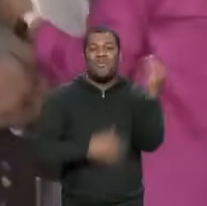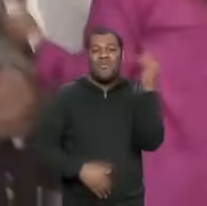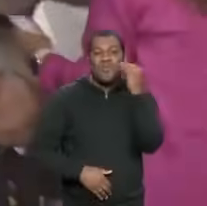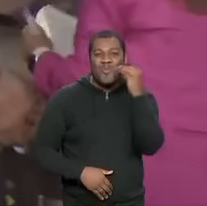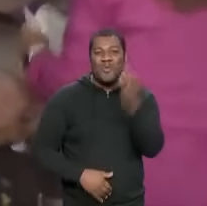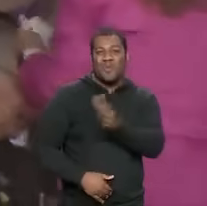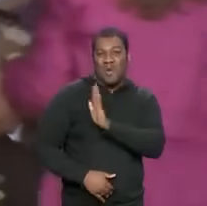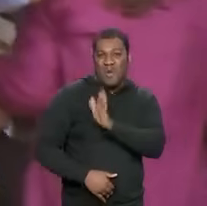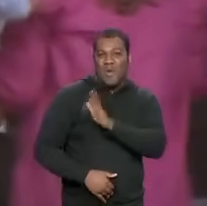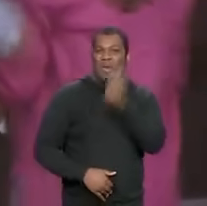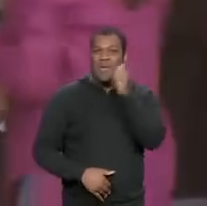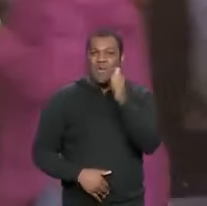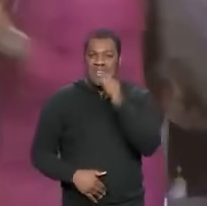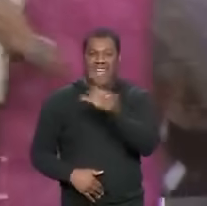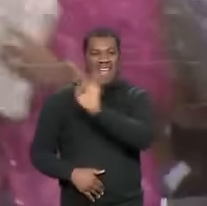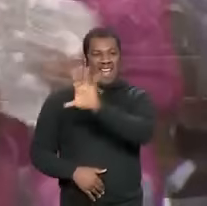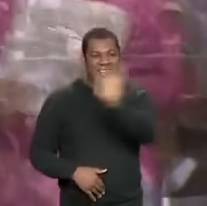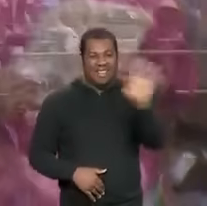de cada mulher